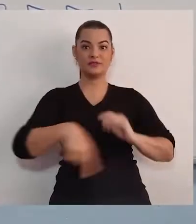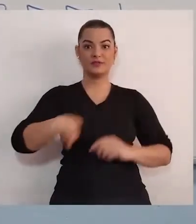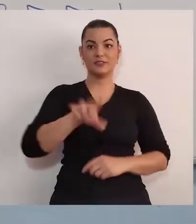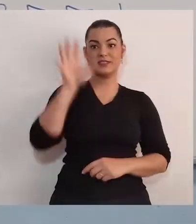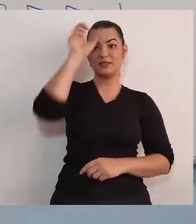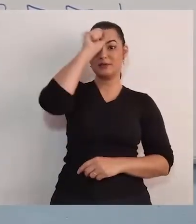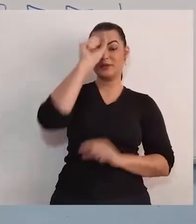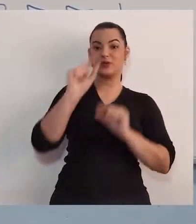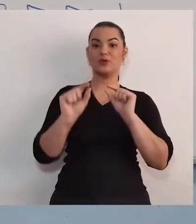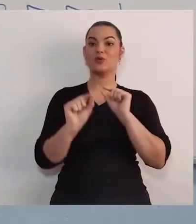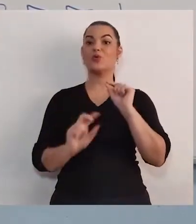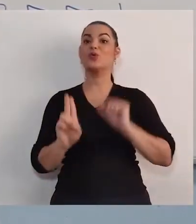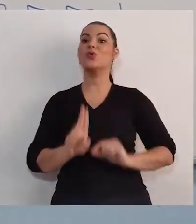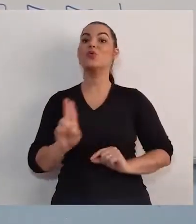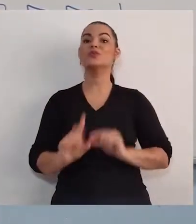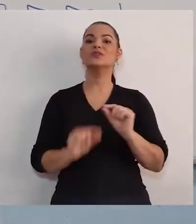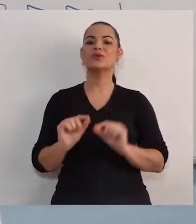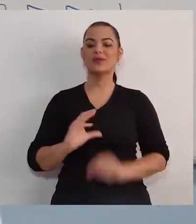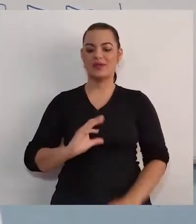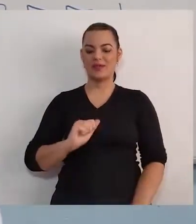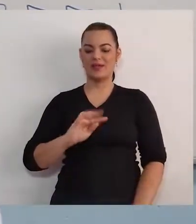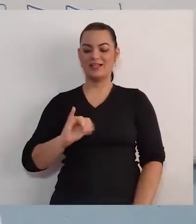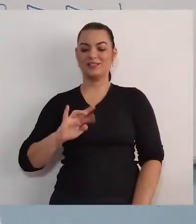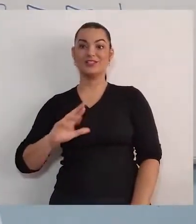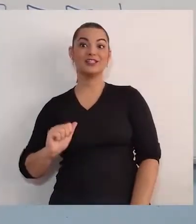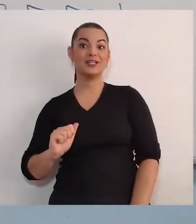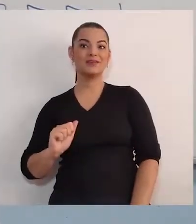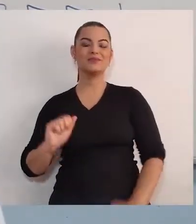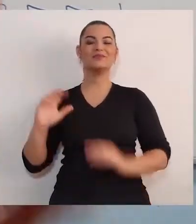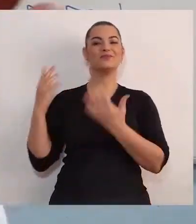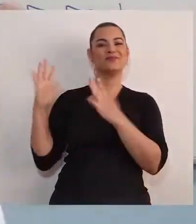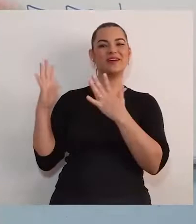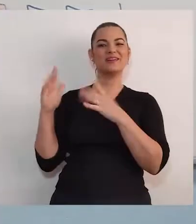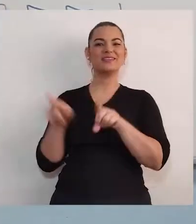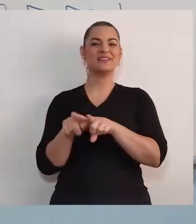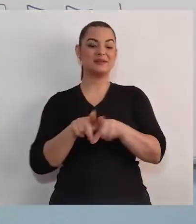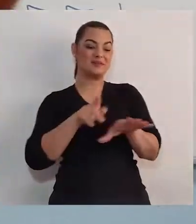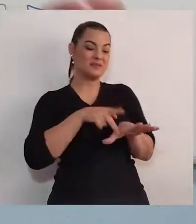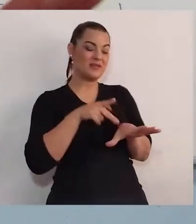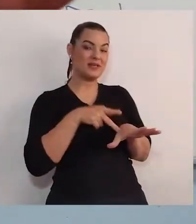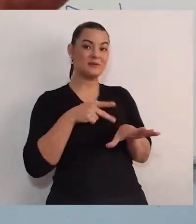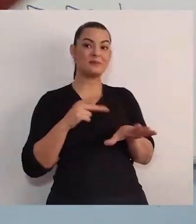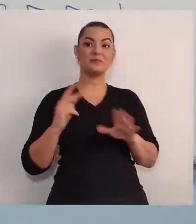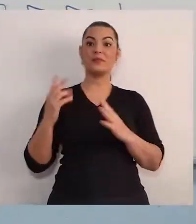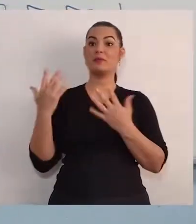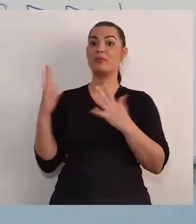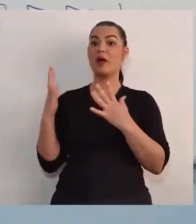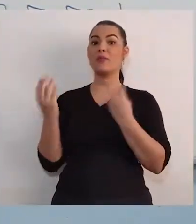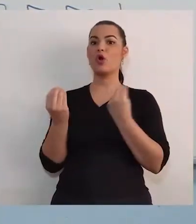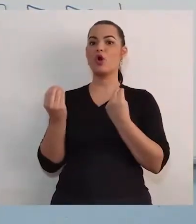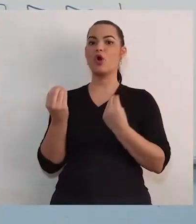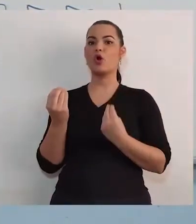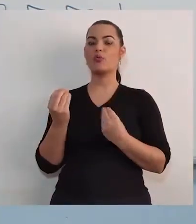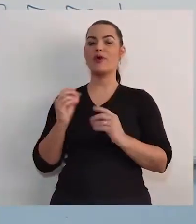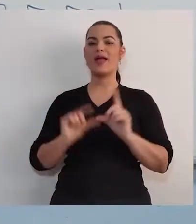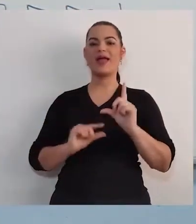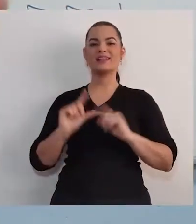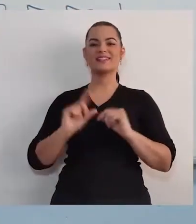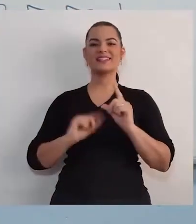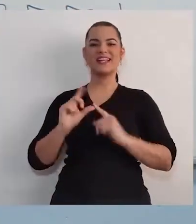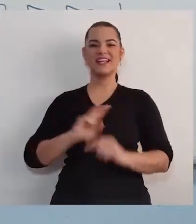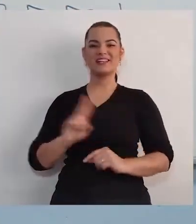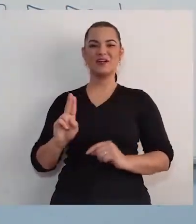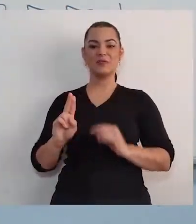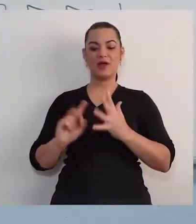a catira trabalha com palmas e pés. A palma, a gente chama de palma estrela, uma palma